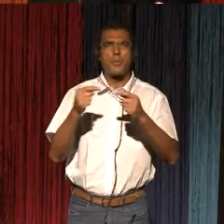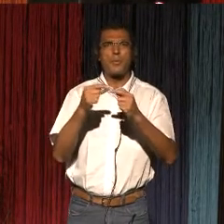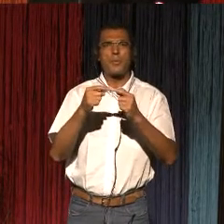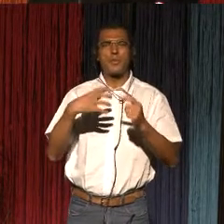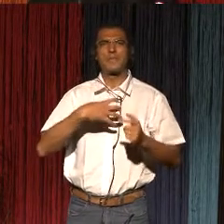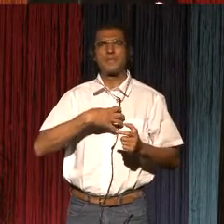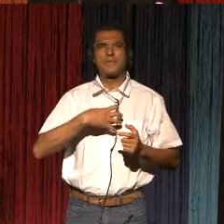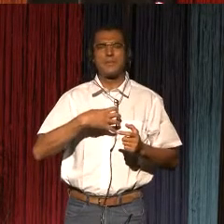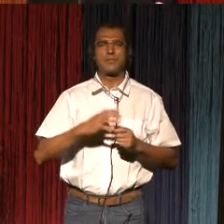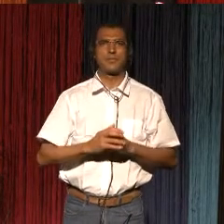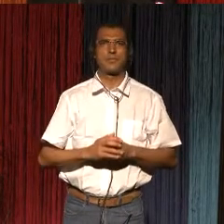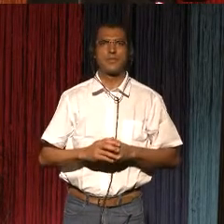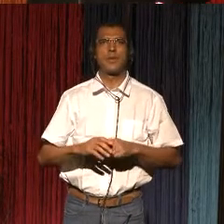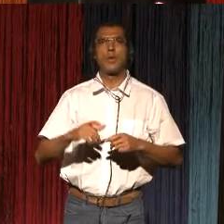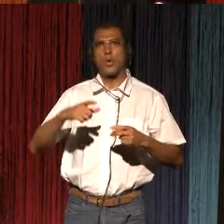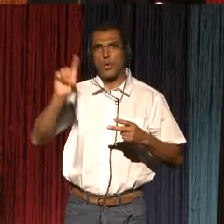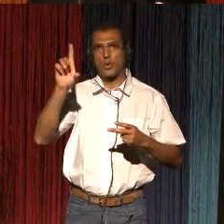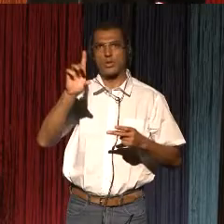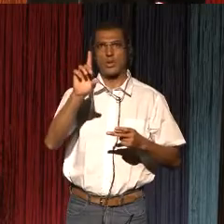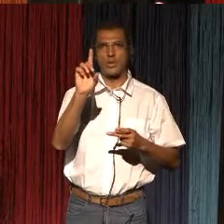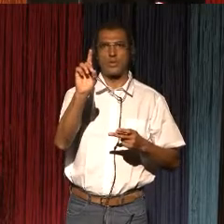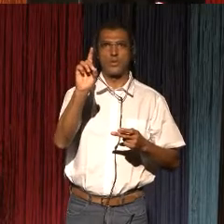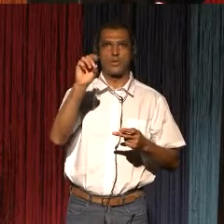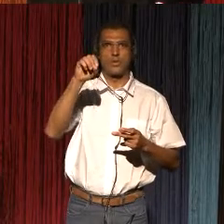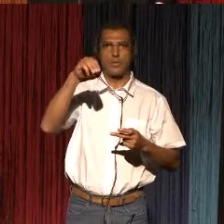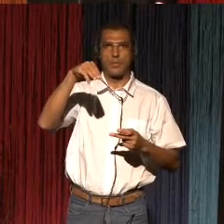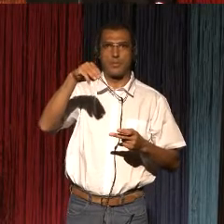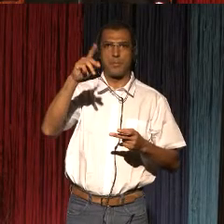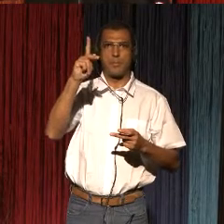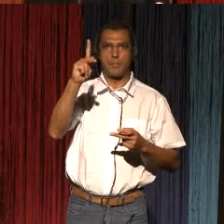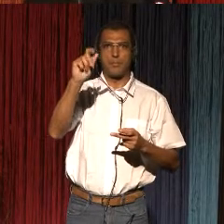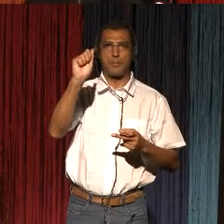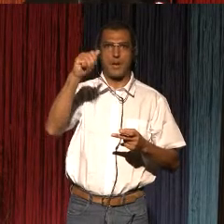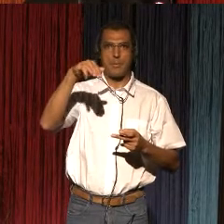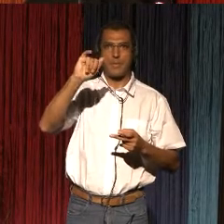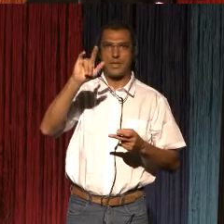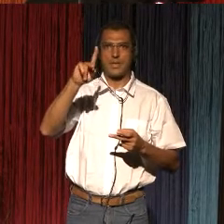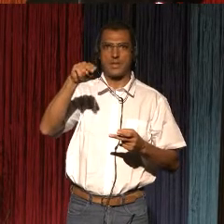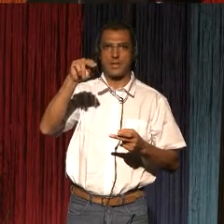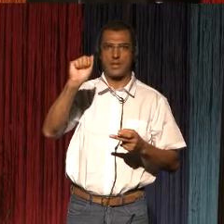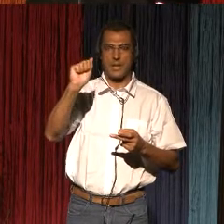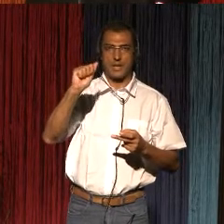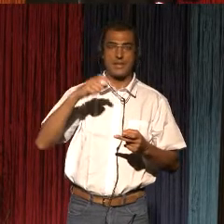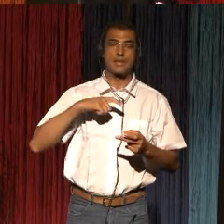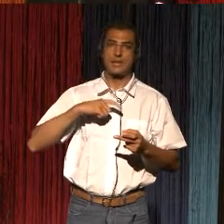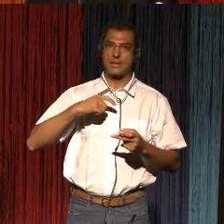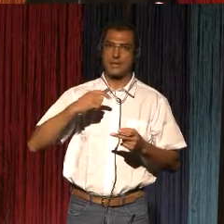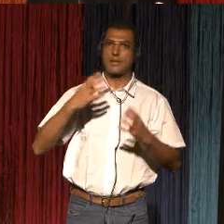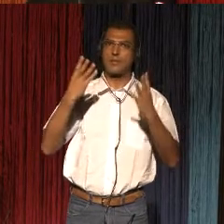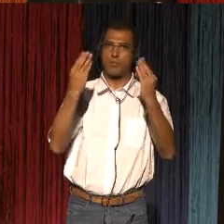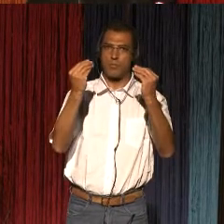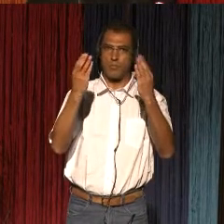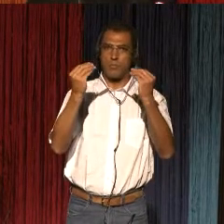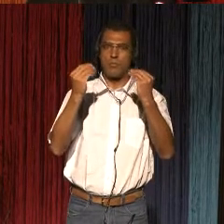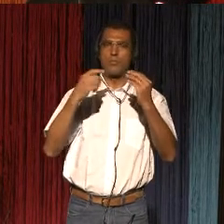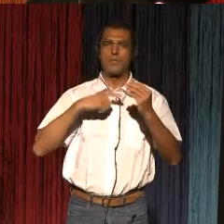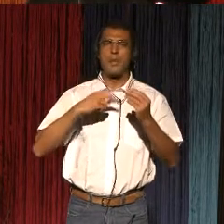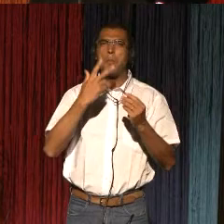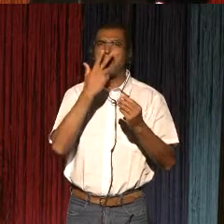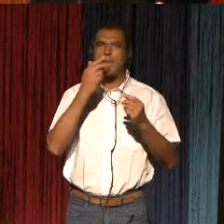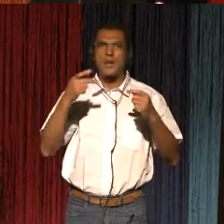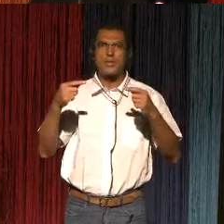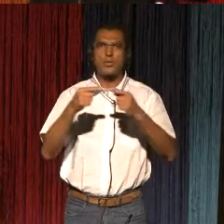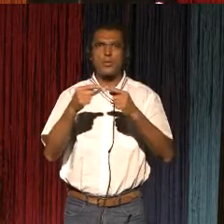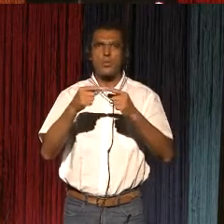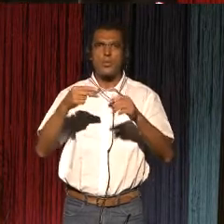neurotransmissor, a dopamina, que está presente em muitas áreas do cérebro, importantíssimo para o cérebro, como se fosse a gasolina. Mas